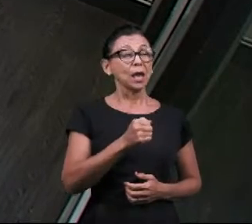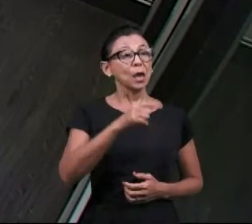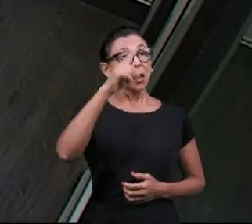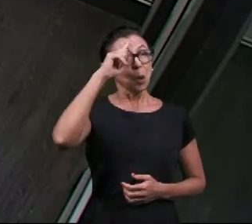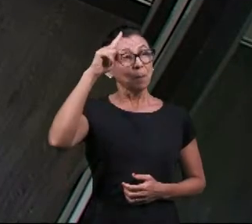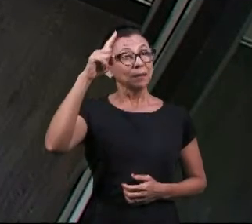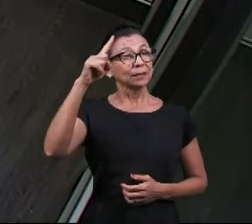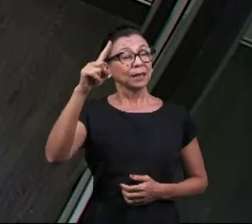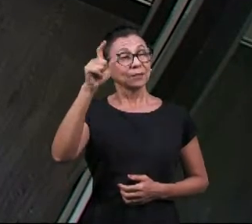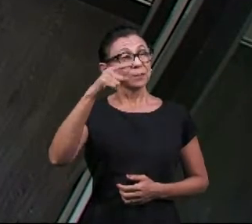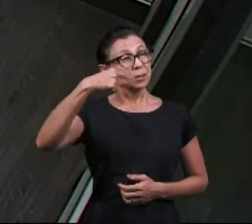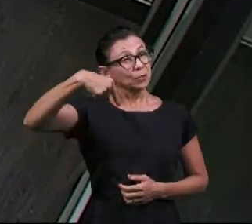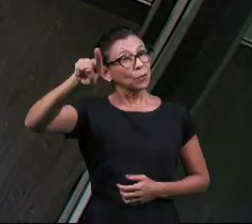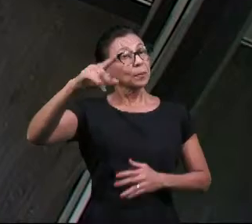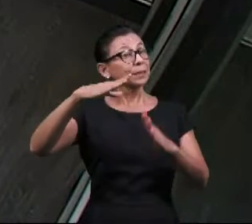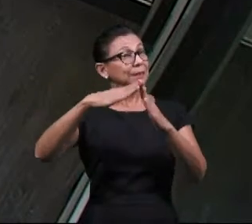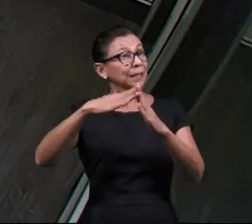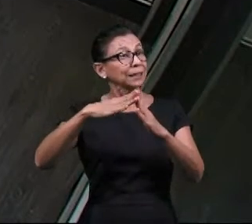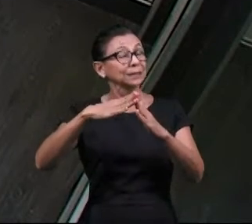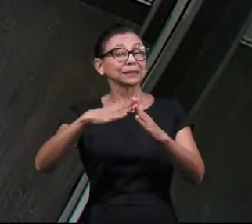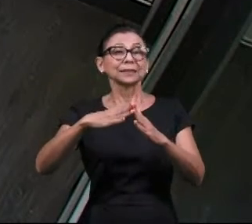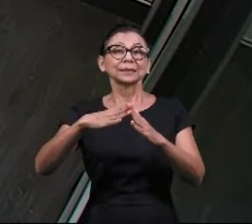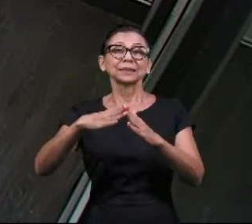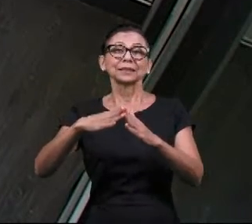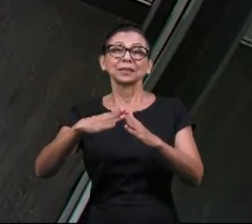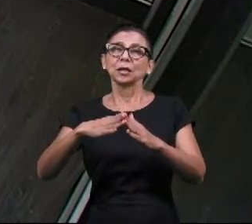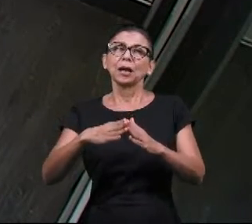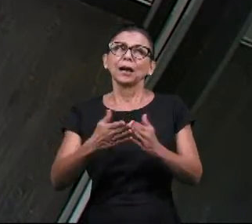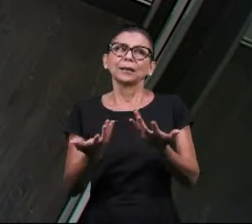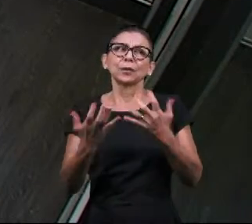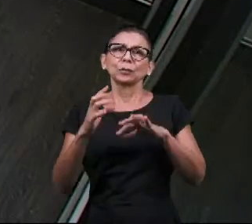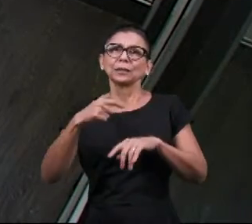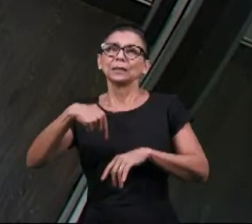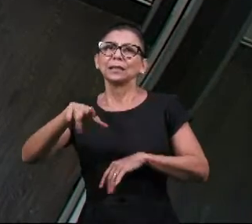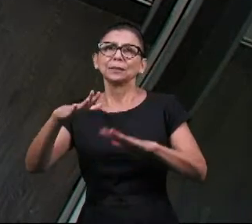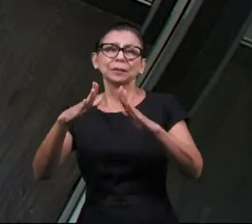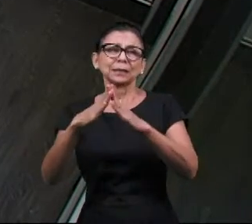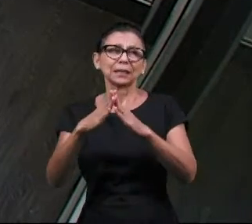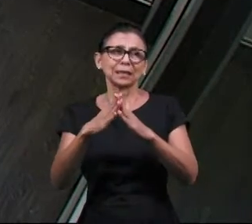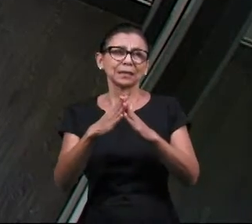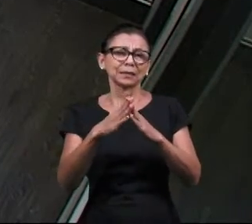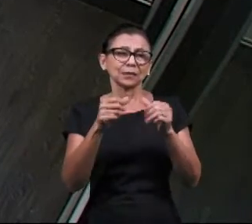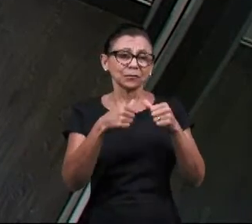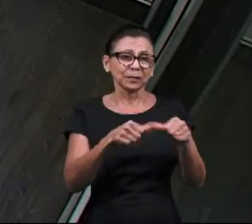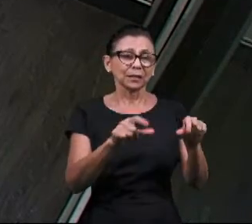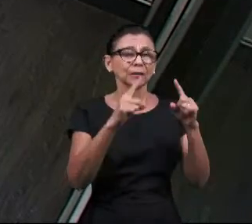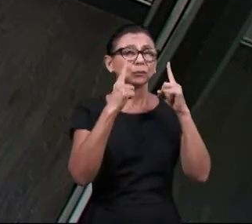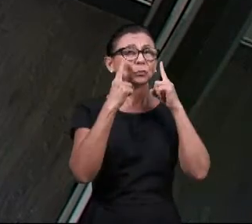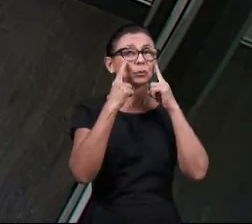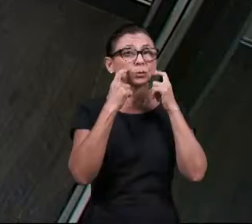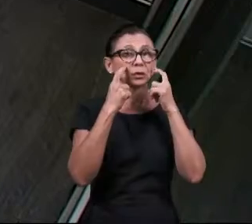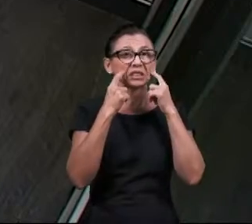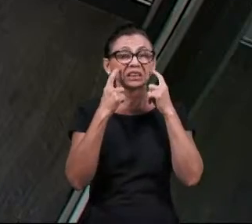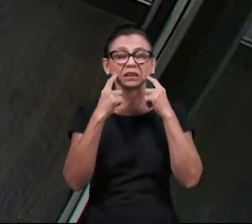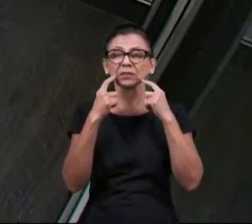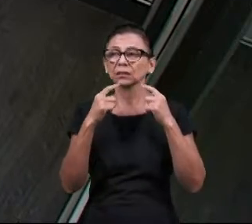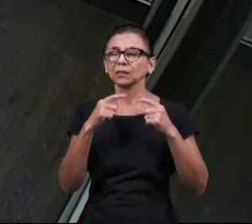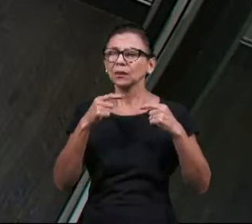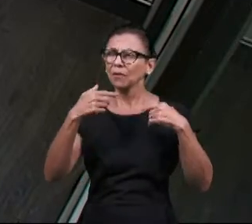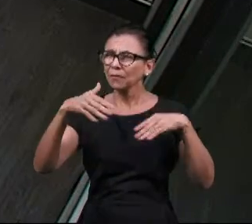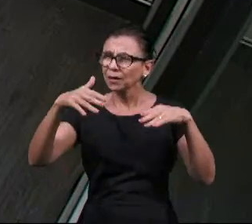chorando. Olha, querendo ficar. Chorando, Jorge. É algo assim fantástico. Eu falava, volta, vai para